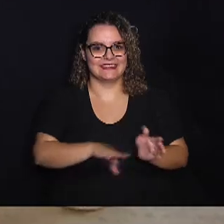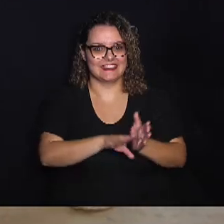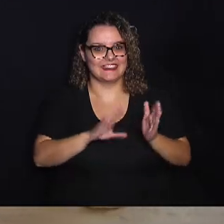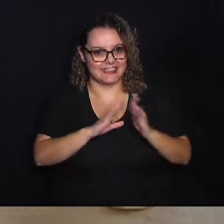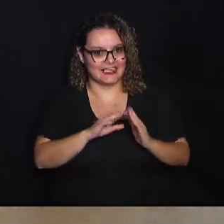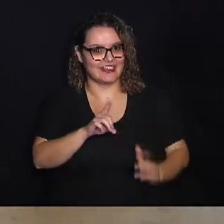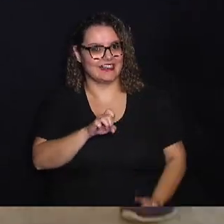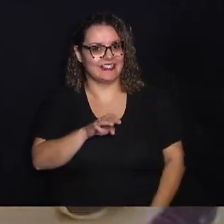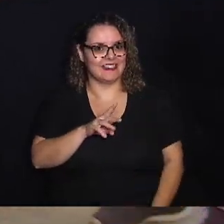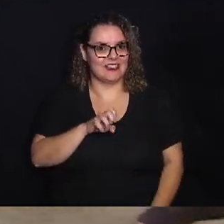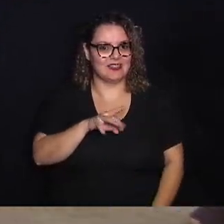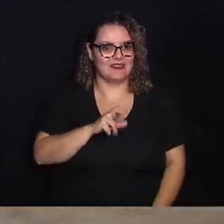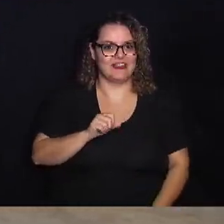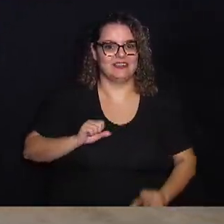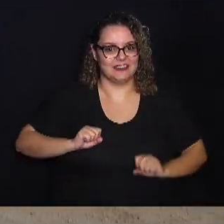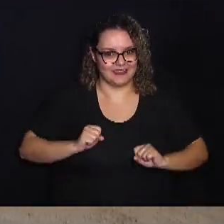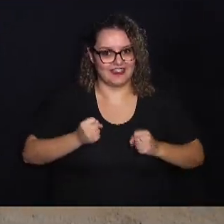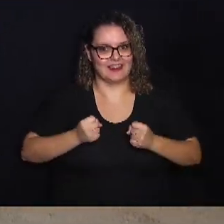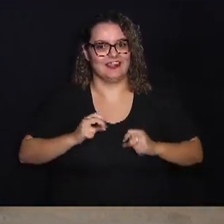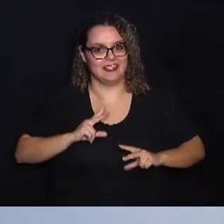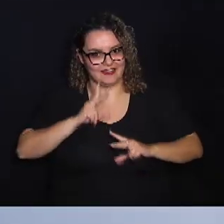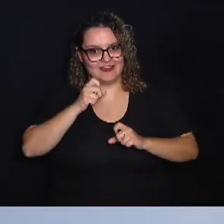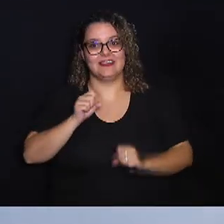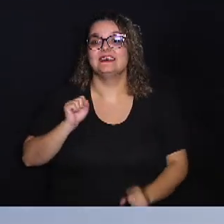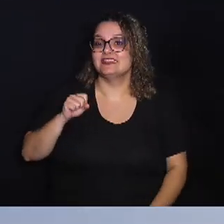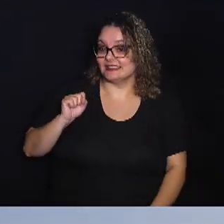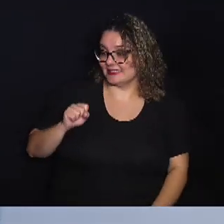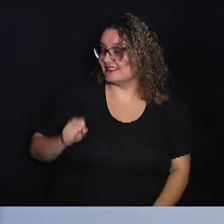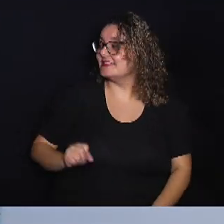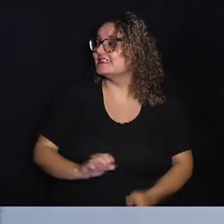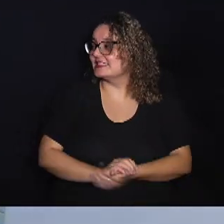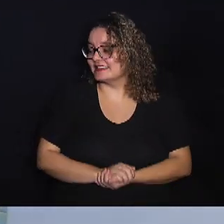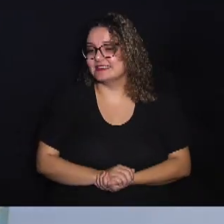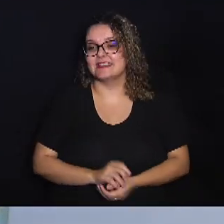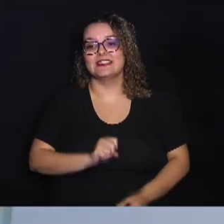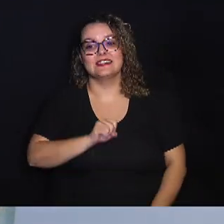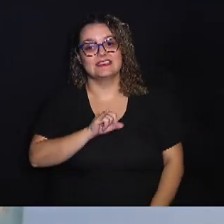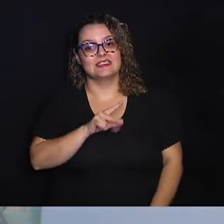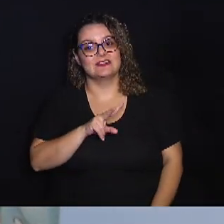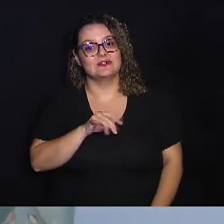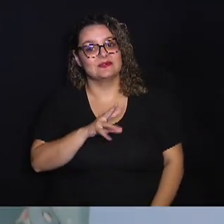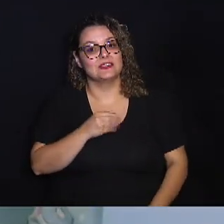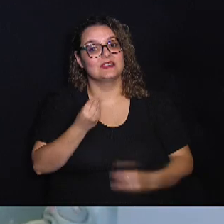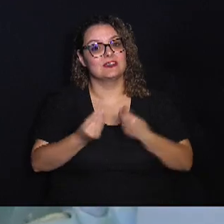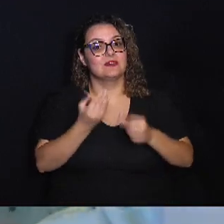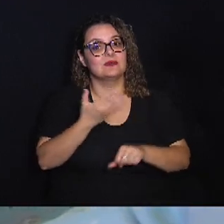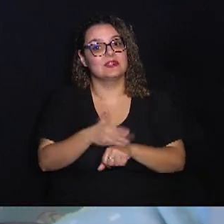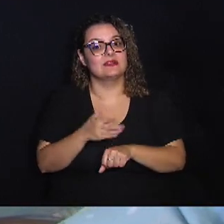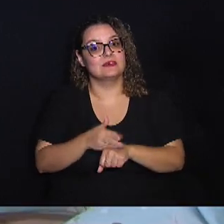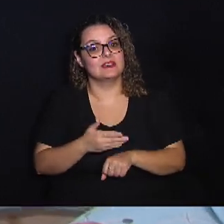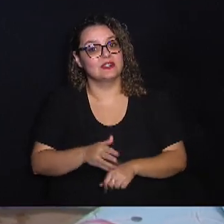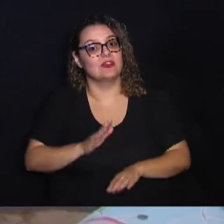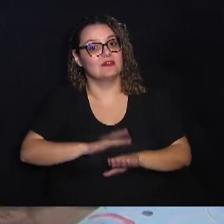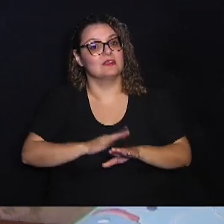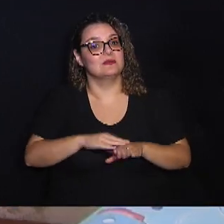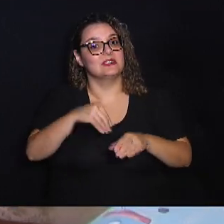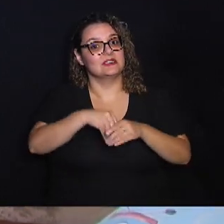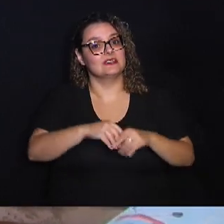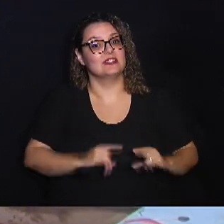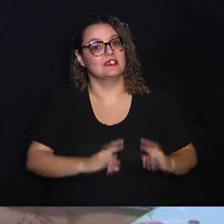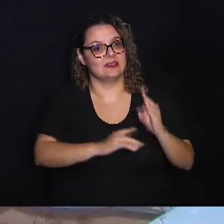já deu aquela forcinha, né? Já. Silvana, e pra você, como é que tá sendo esse treinamento funcional aqui dentro do